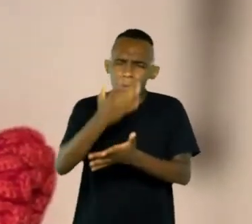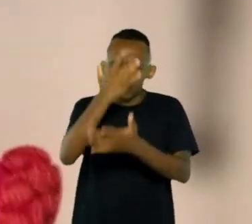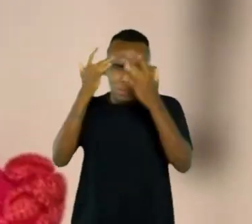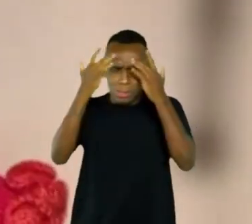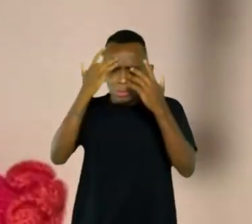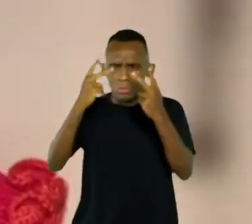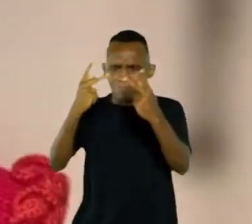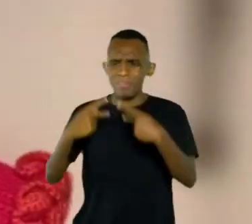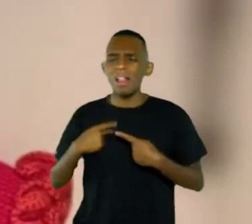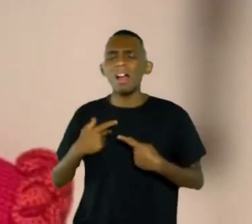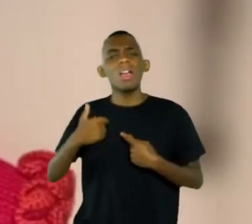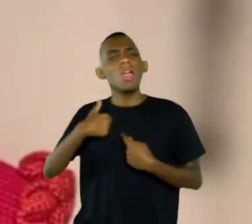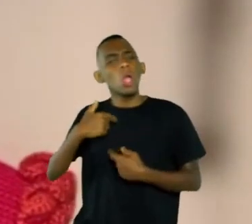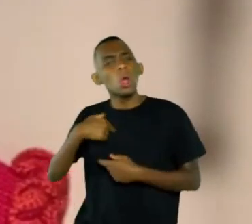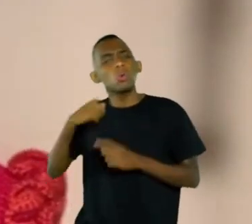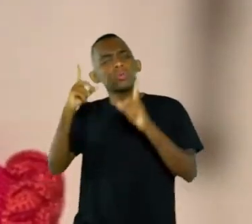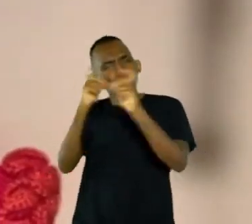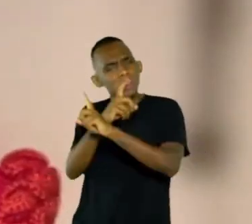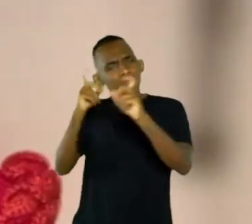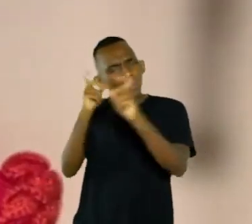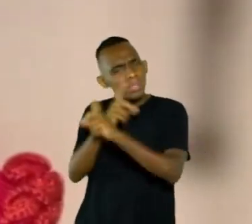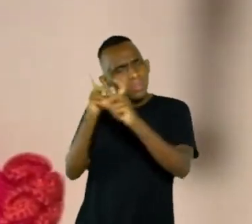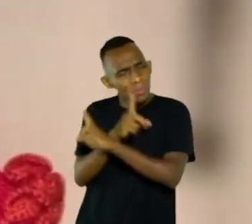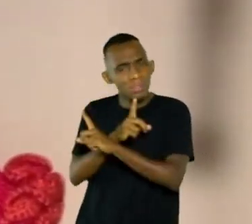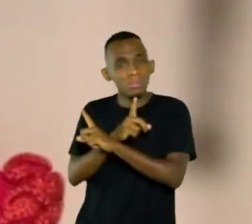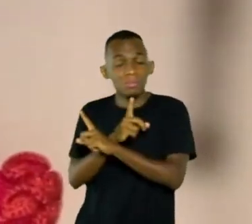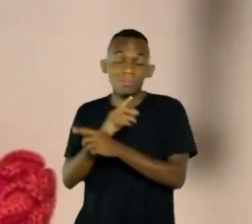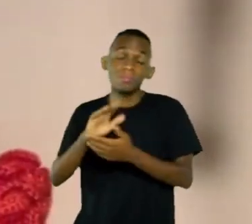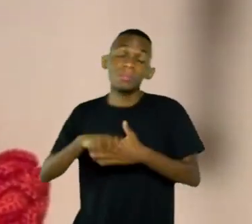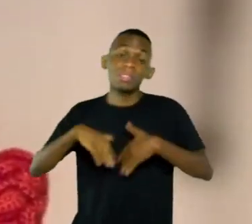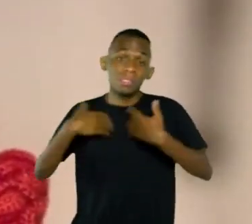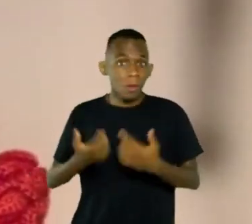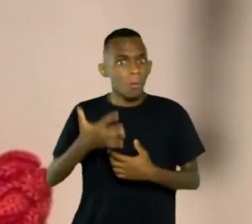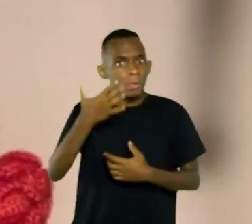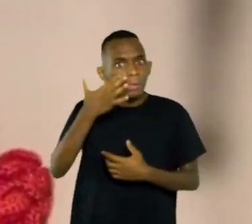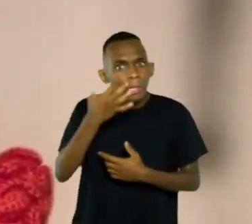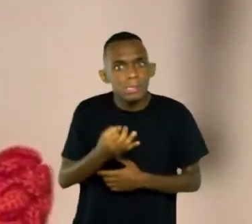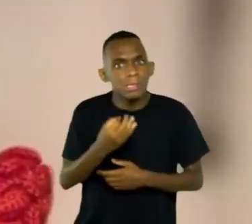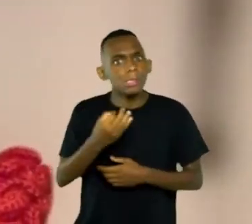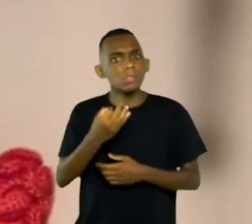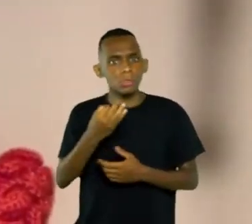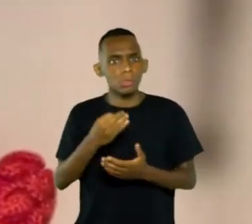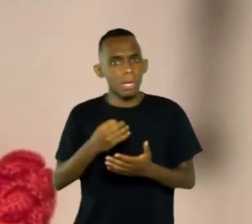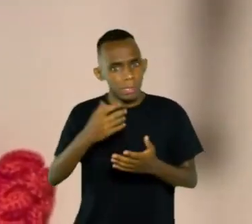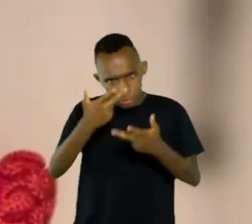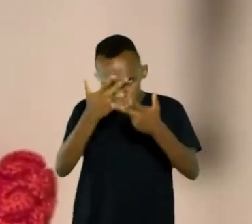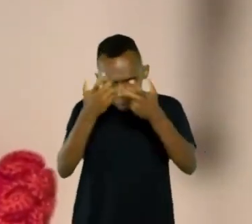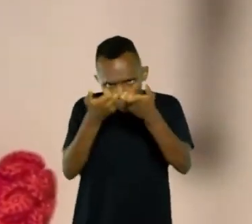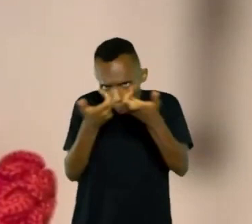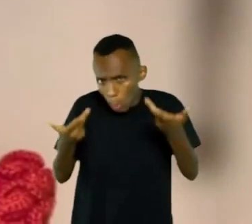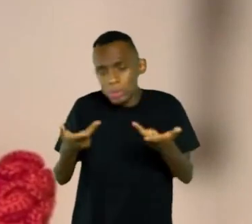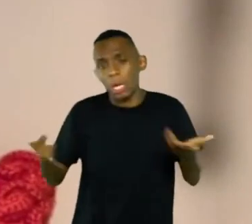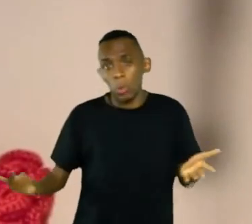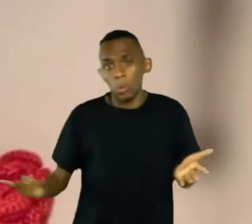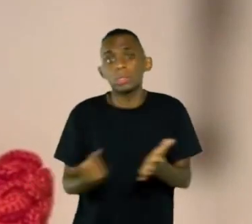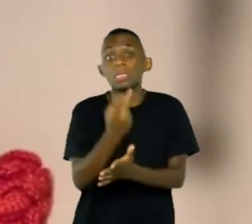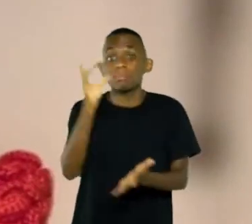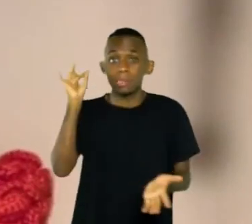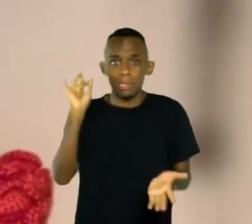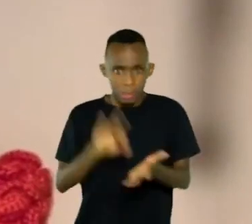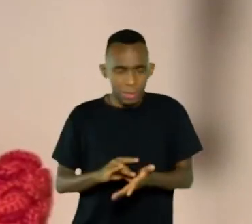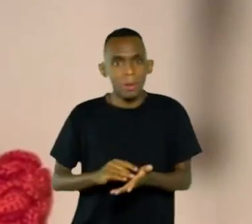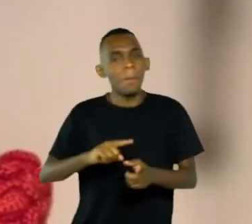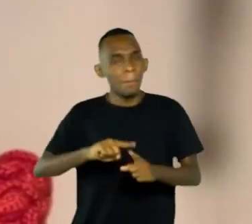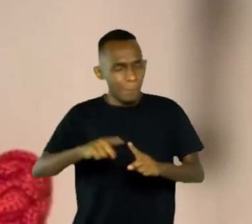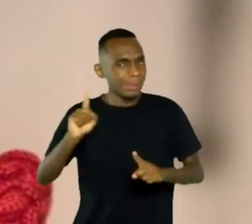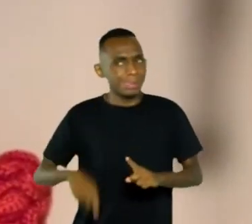caminho mais fácil, né? E é muito interessante como é que nada é por acaso, assim. Mas é pesado,